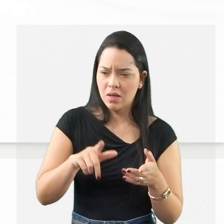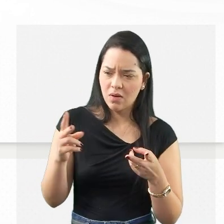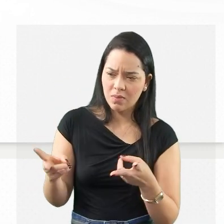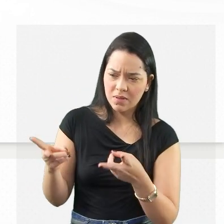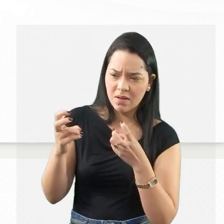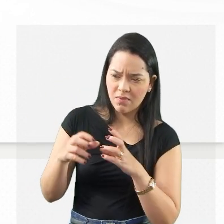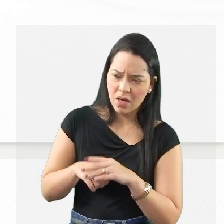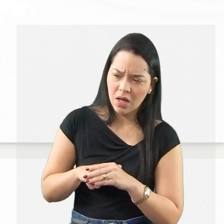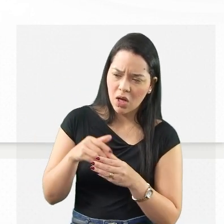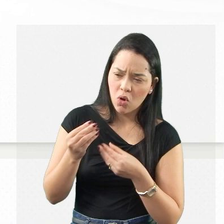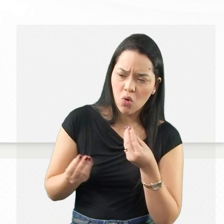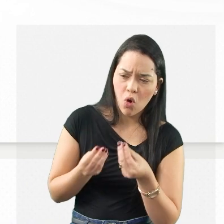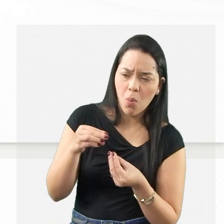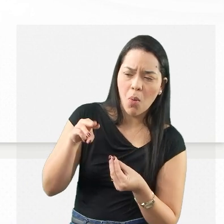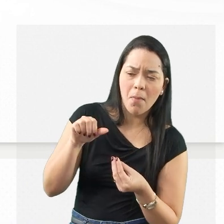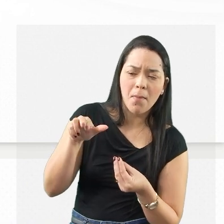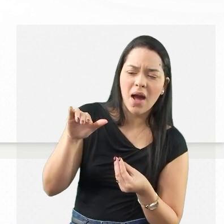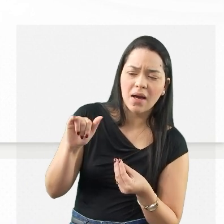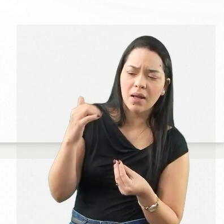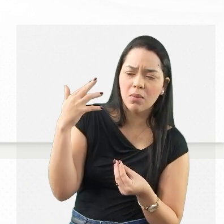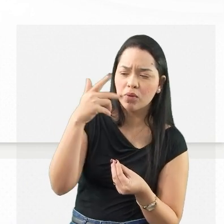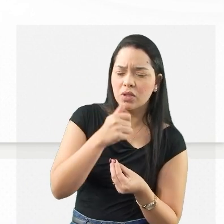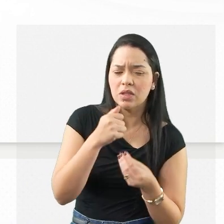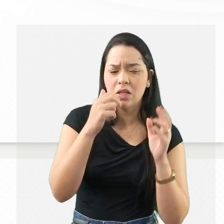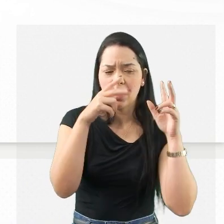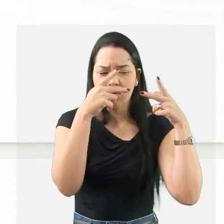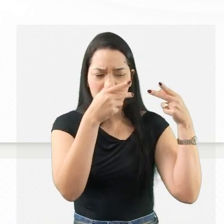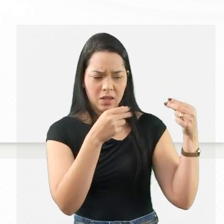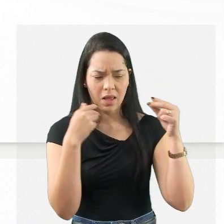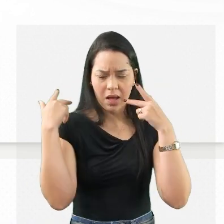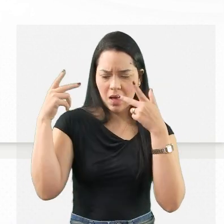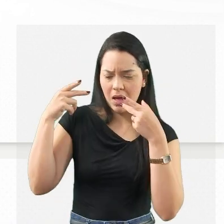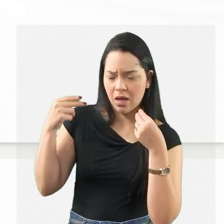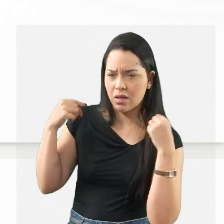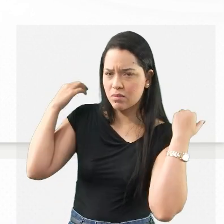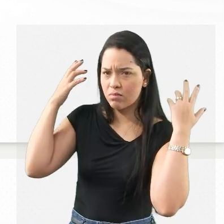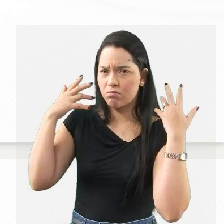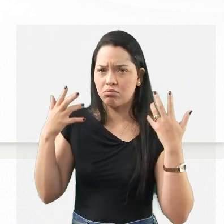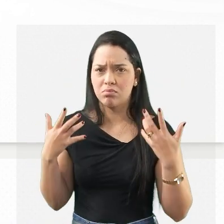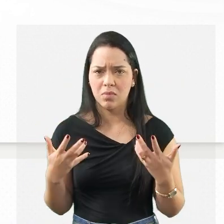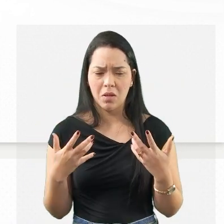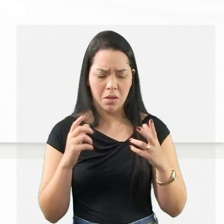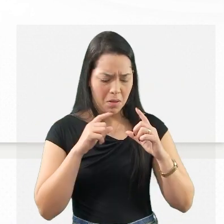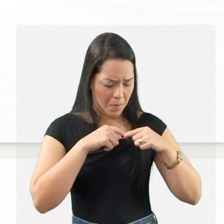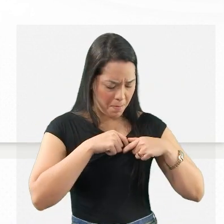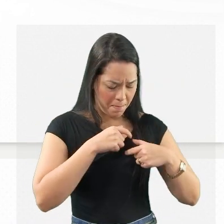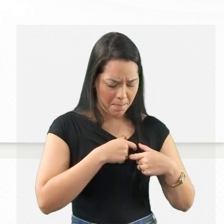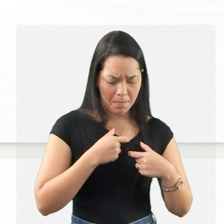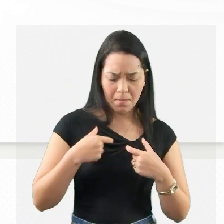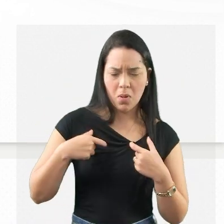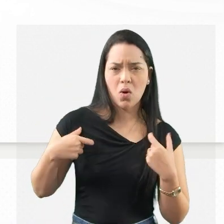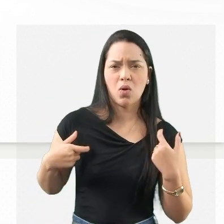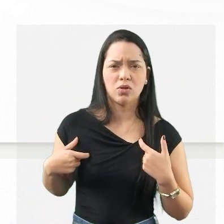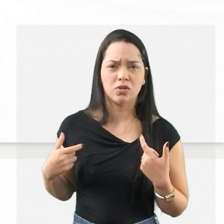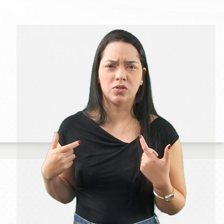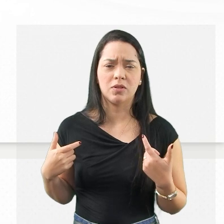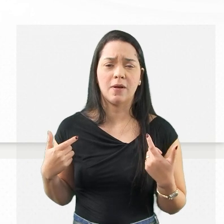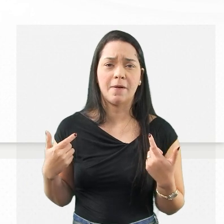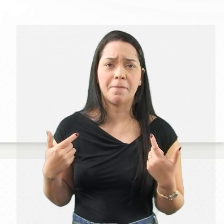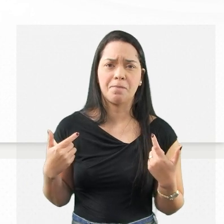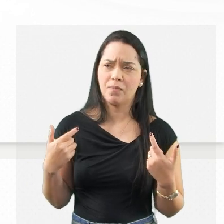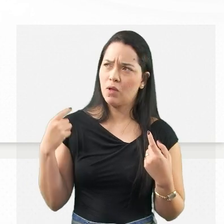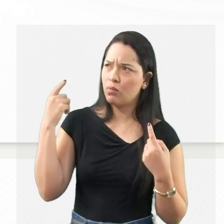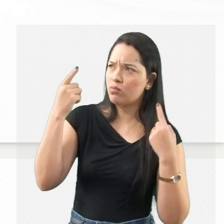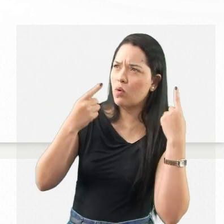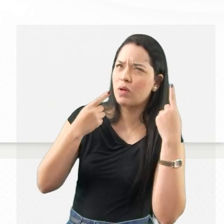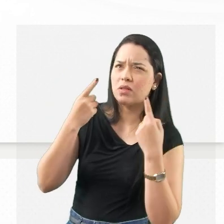observar como que seria Maria Bonita, né? Teus laços, é uma pessoa que usa laço, broches, fitas, me fazem